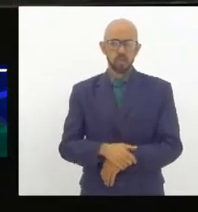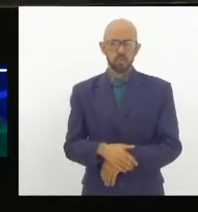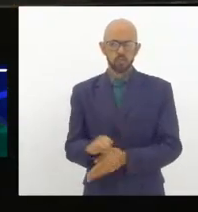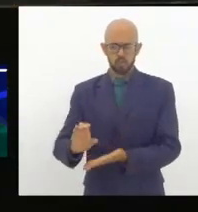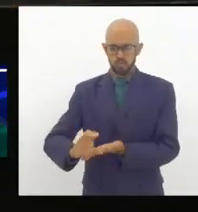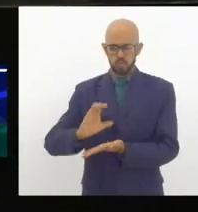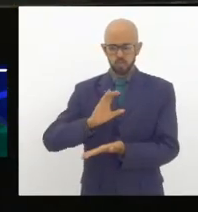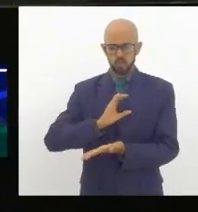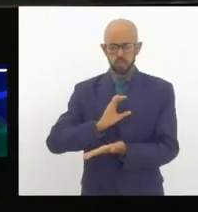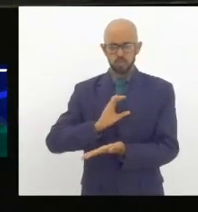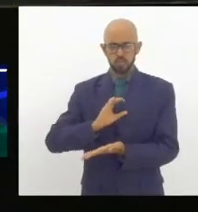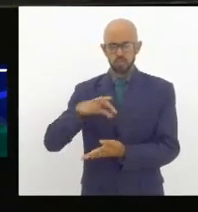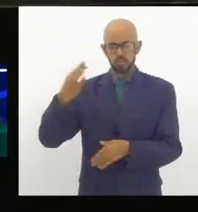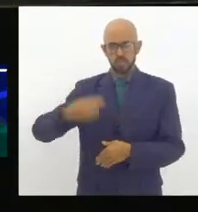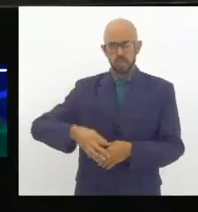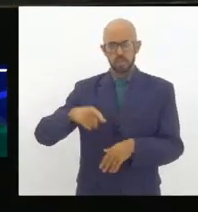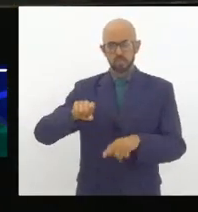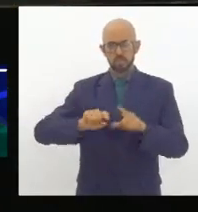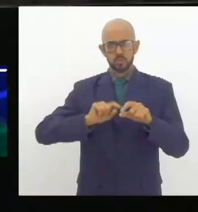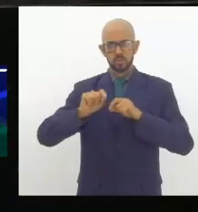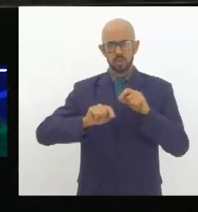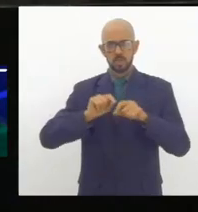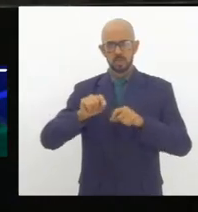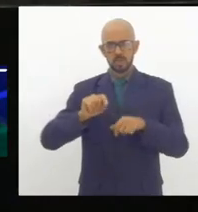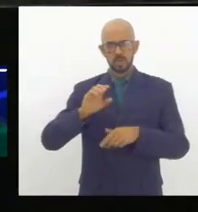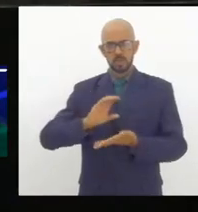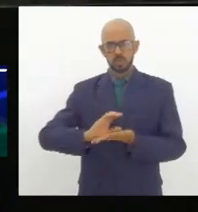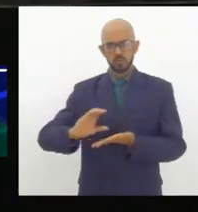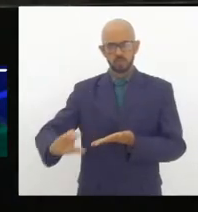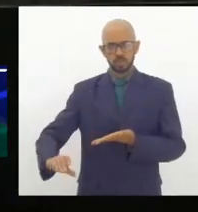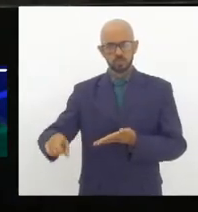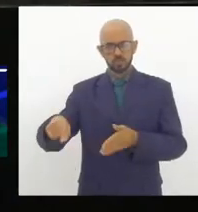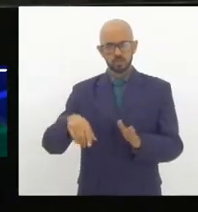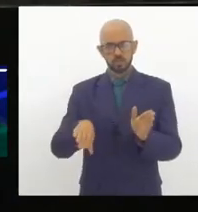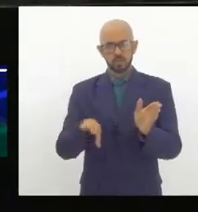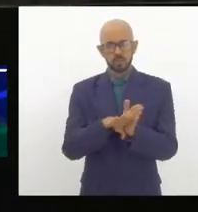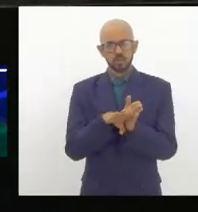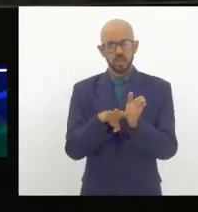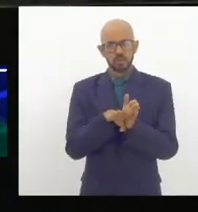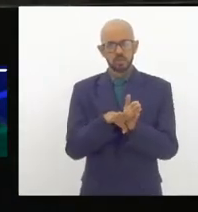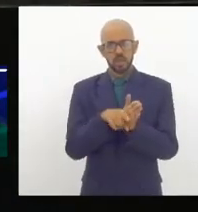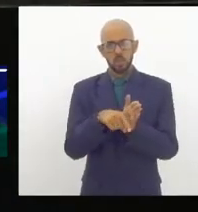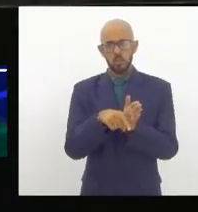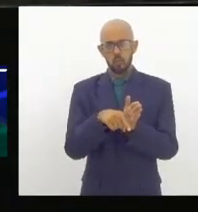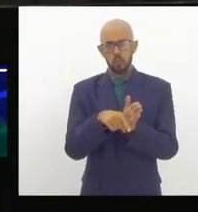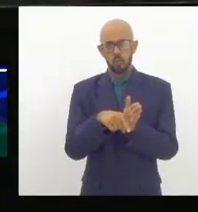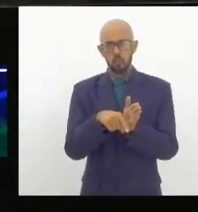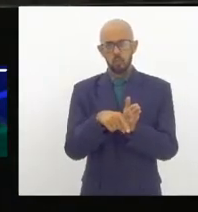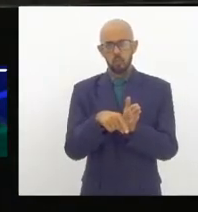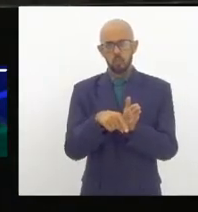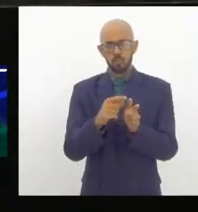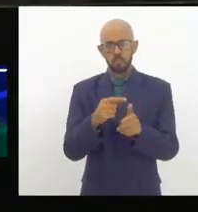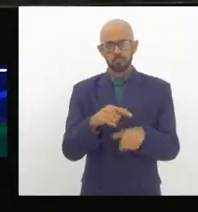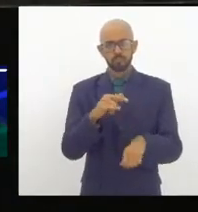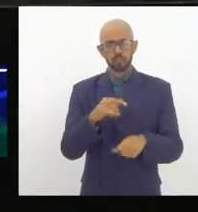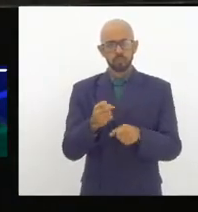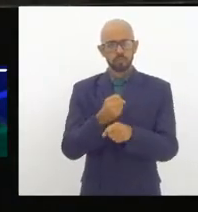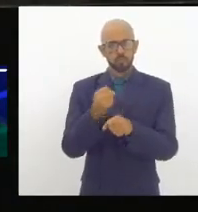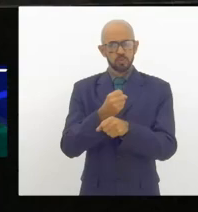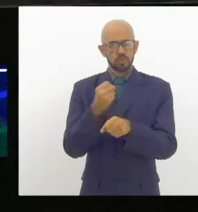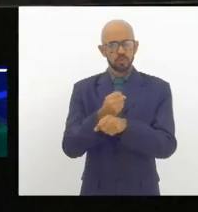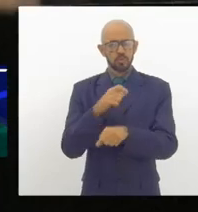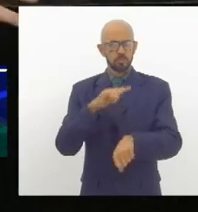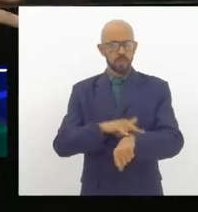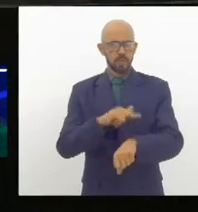o certo seria os investimentos nas estações ferroviárias por exemplo colocando banheiros